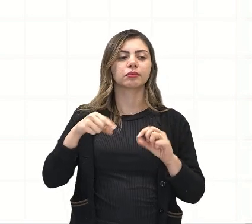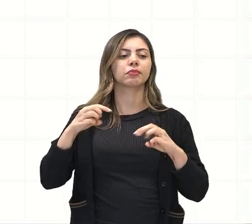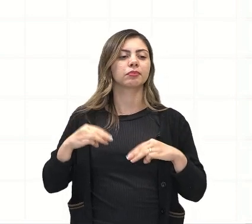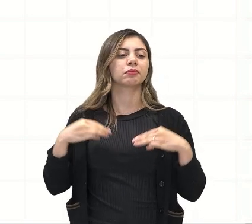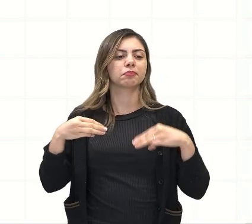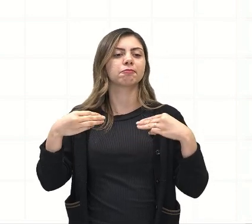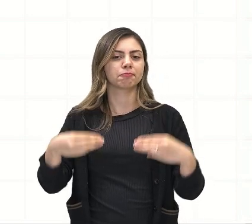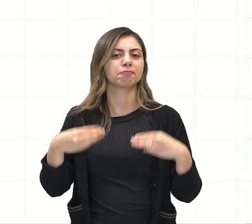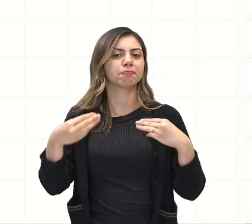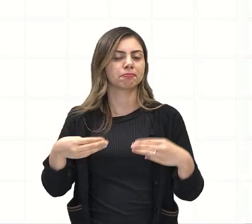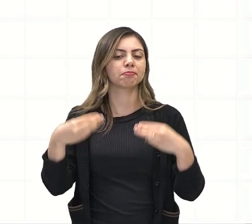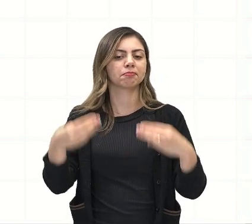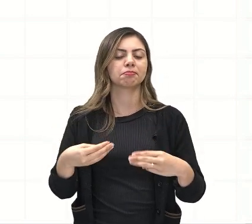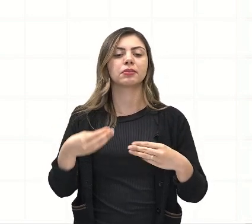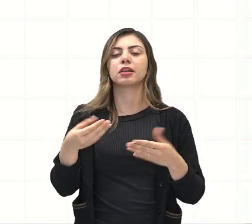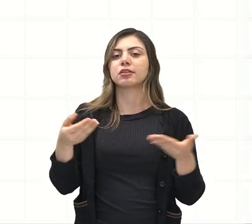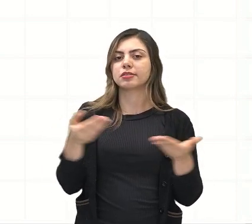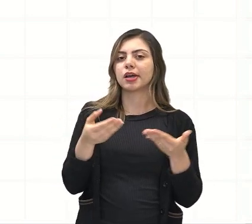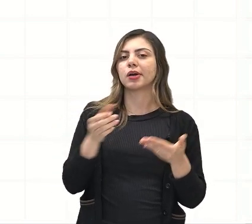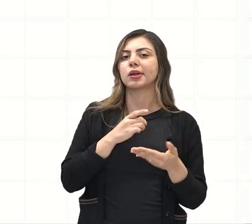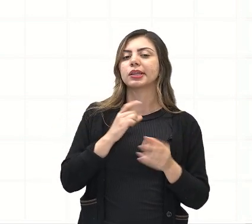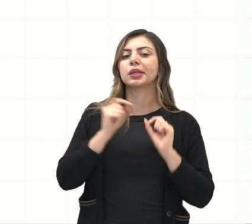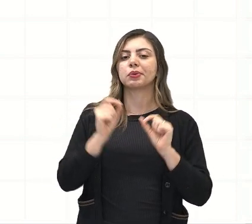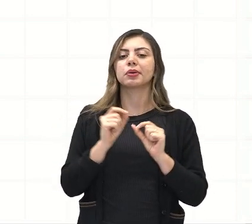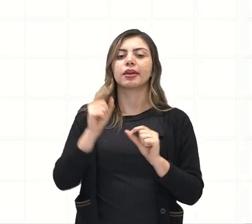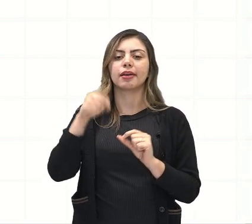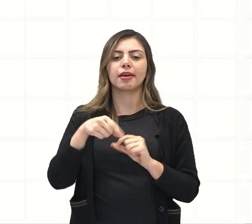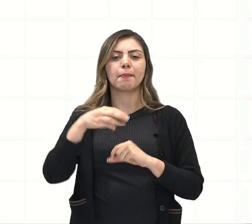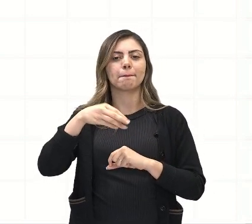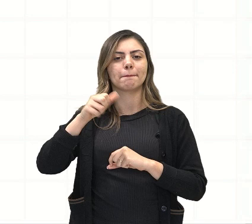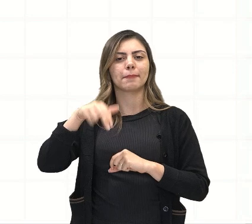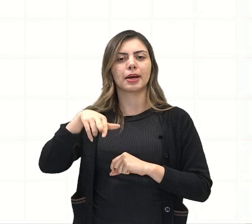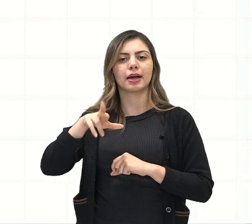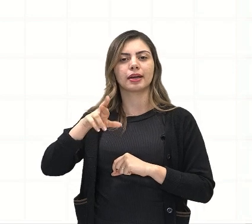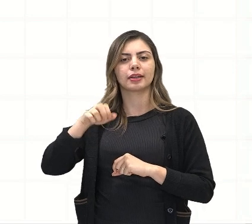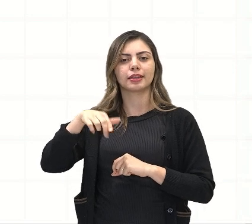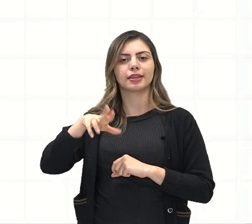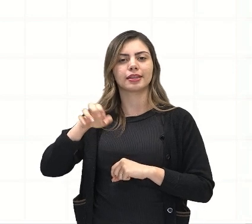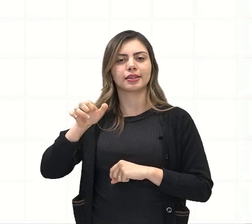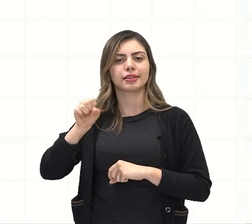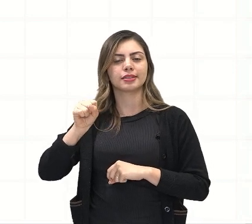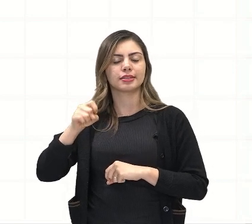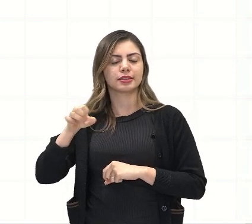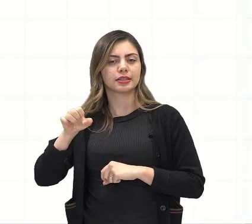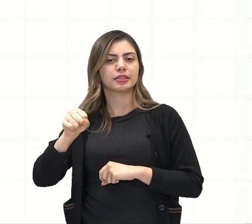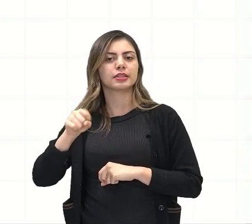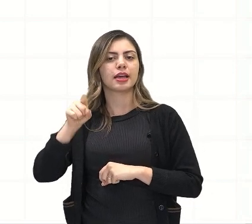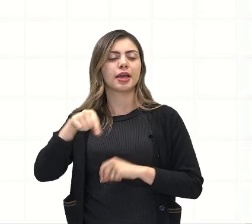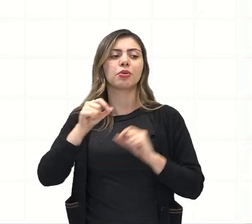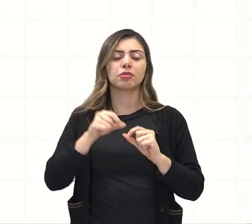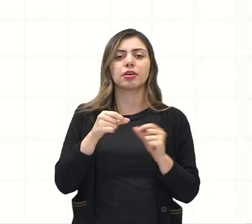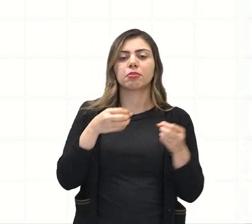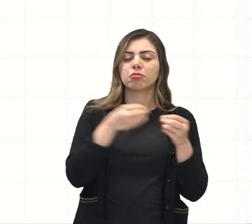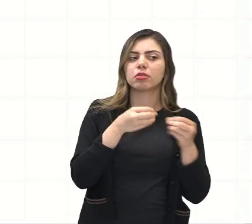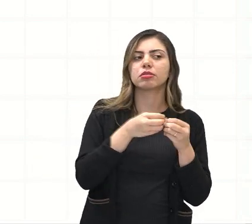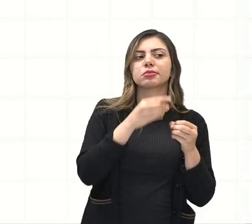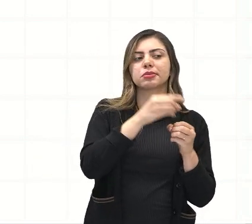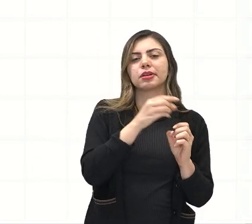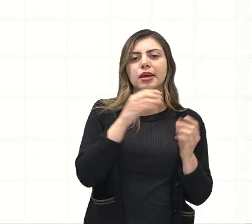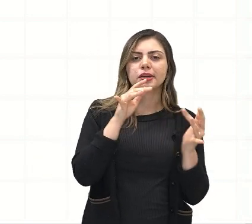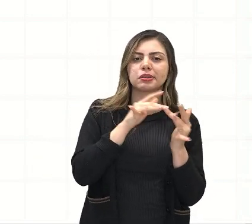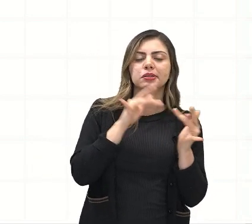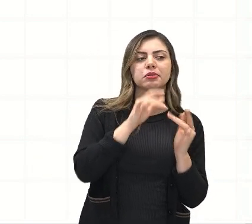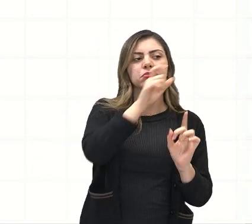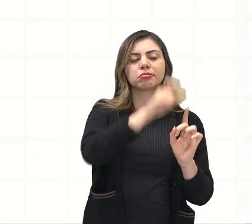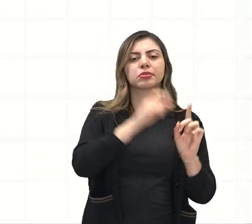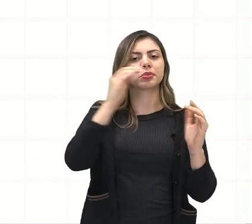de marqueses, né, figuras próximas ao rei, que serão agora, que